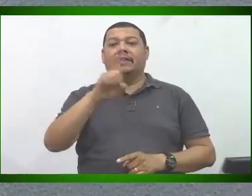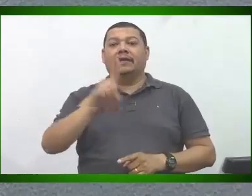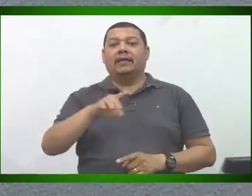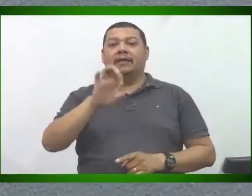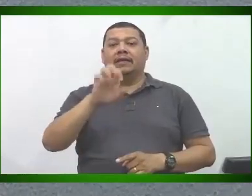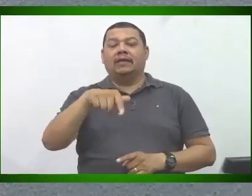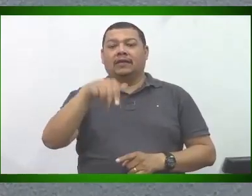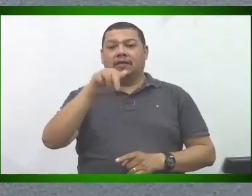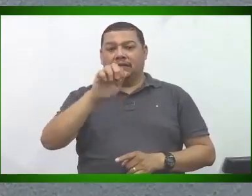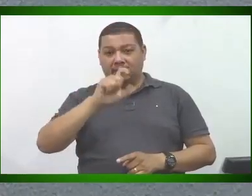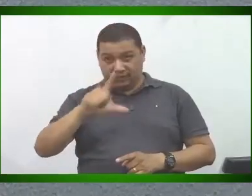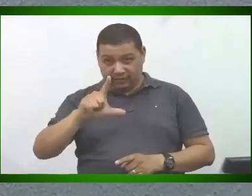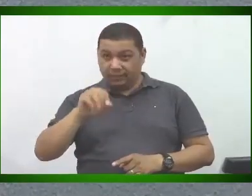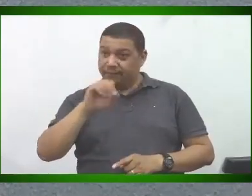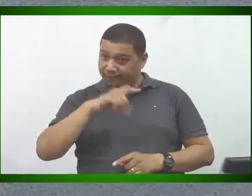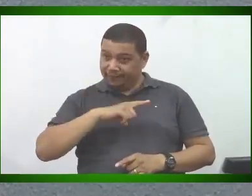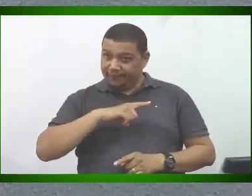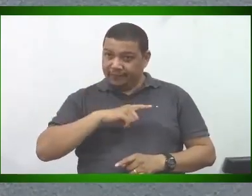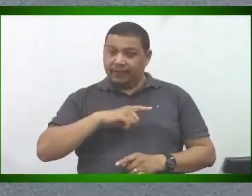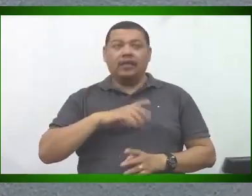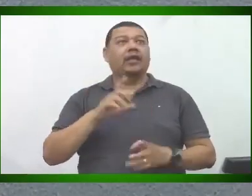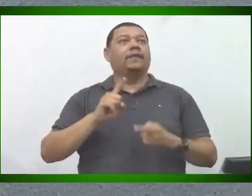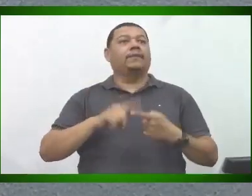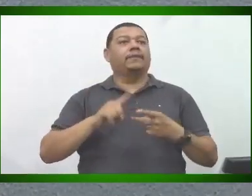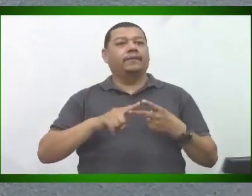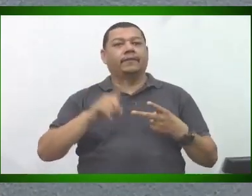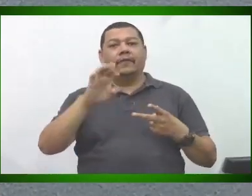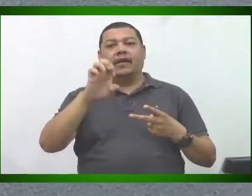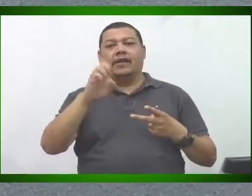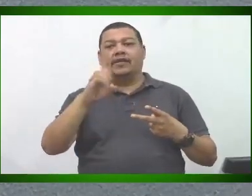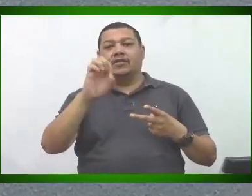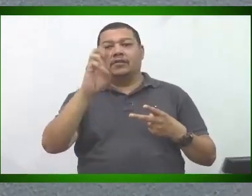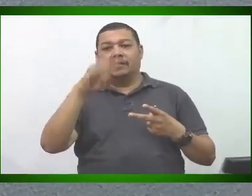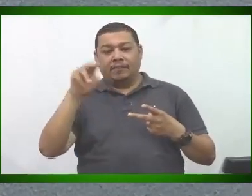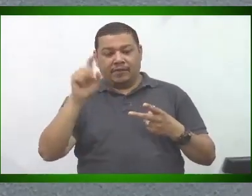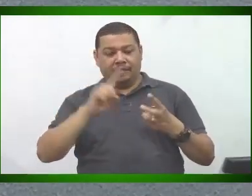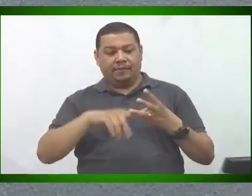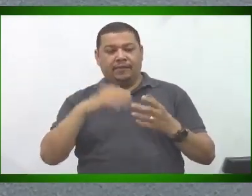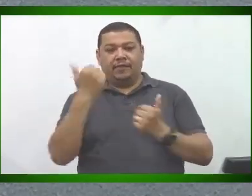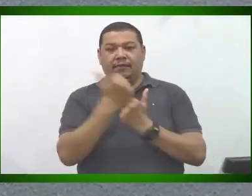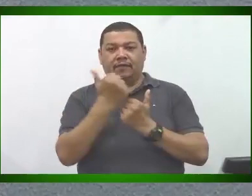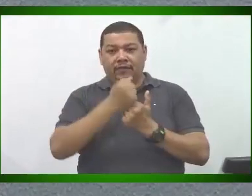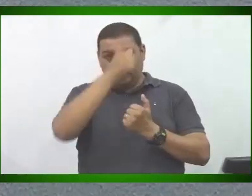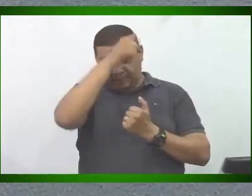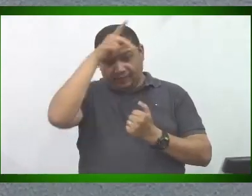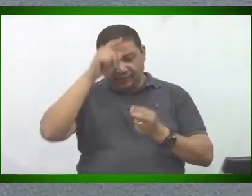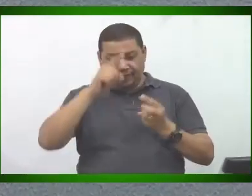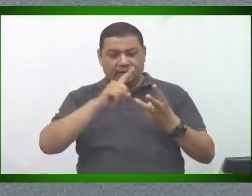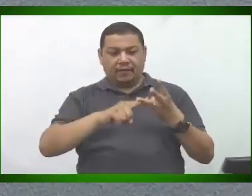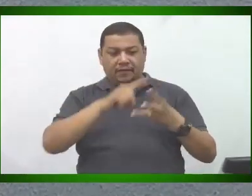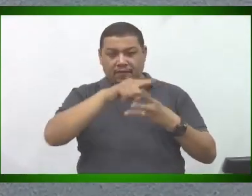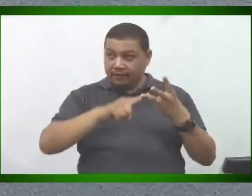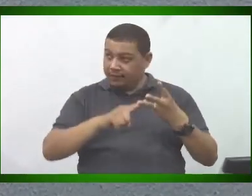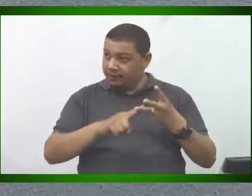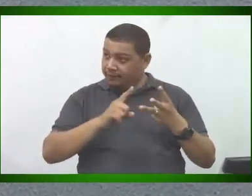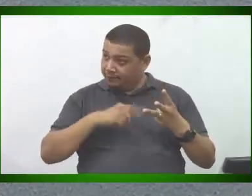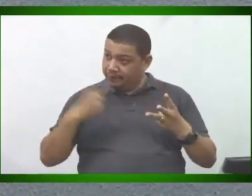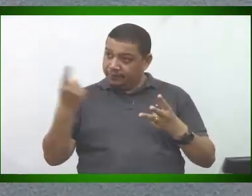Edmar Capiche, também o vice-prefeito Cássio Góes, ao qual nós estivemos ali na